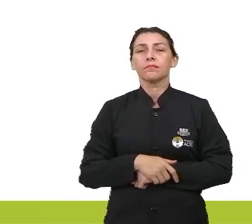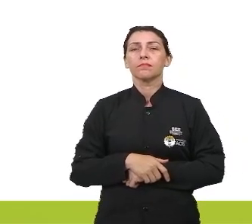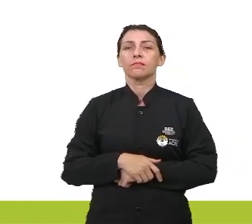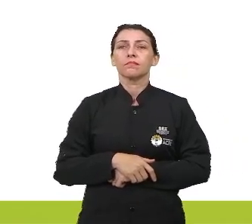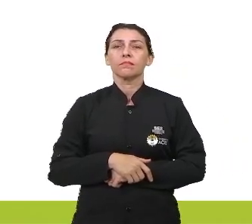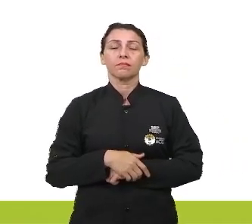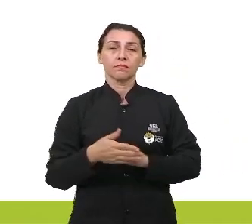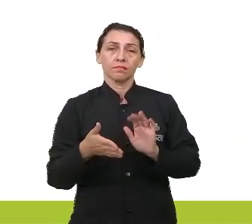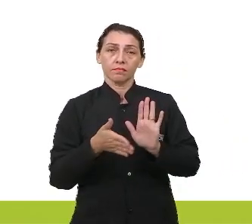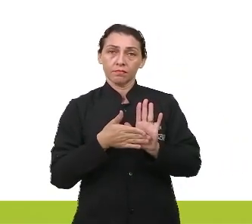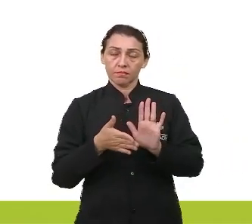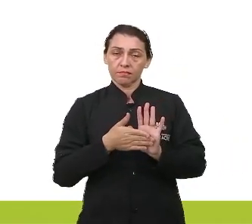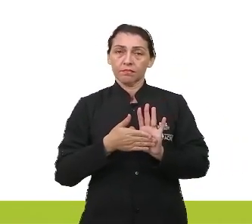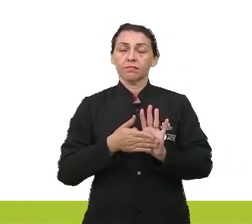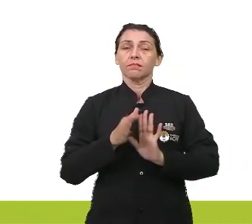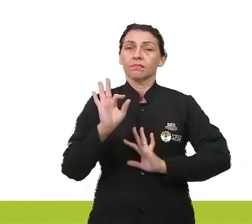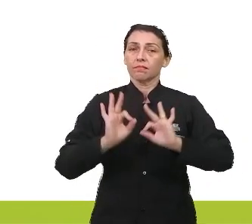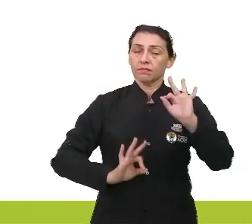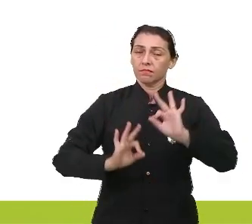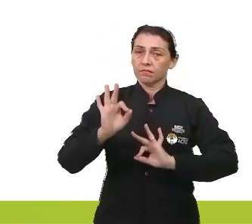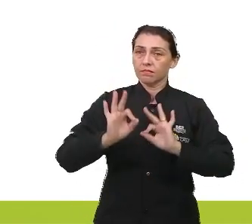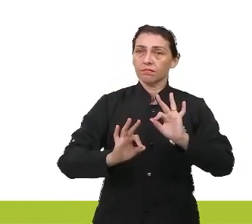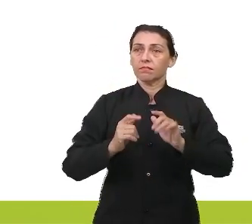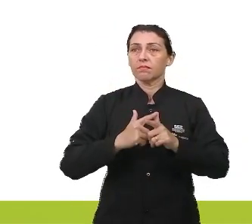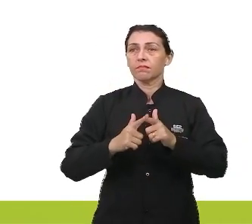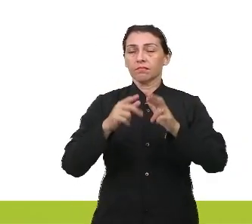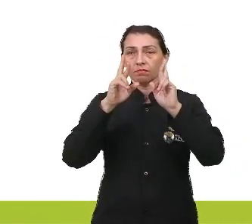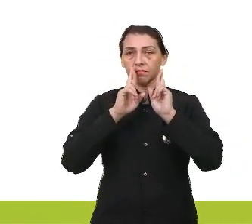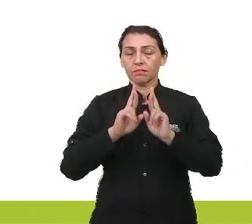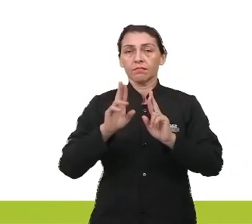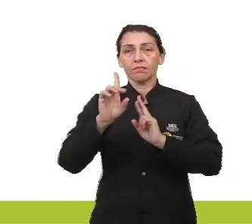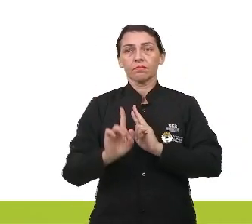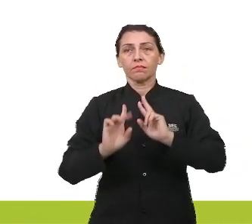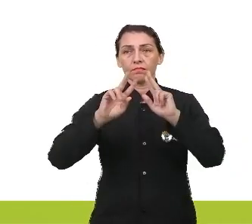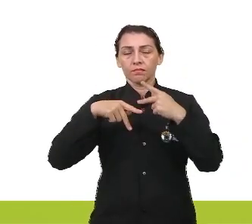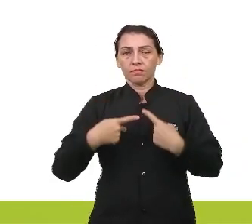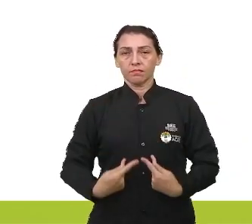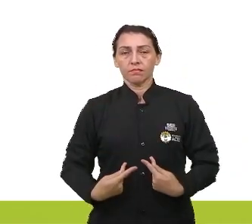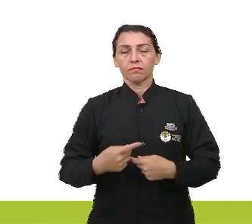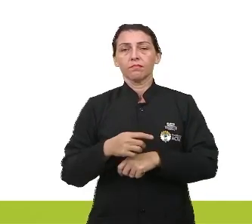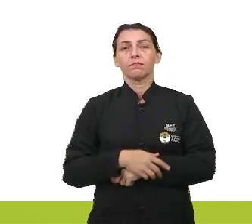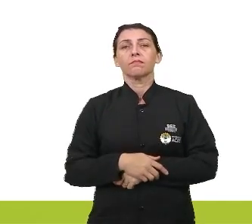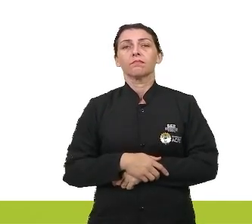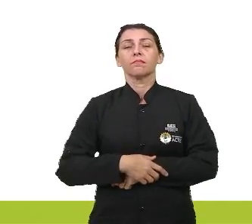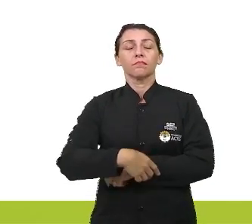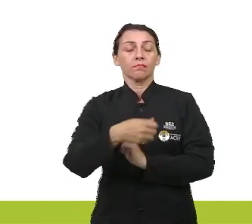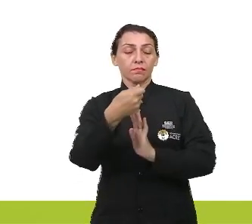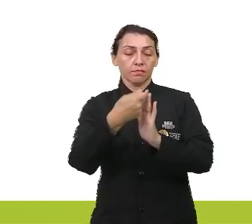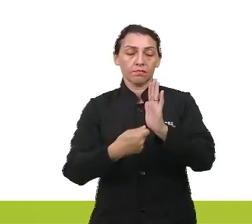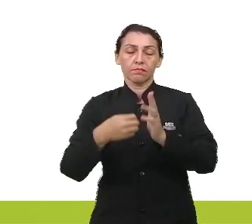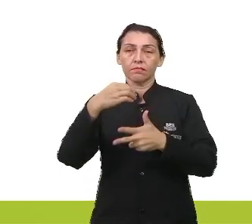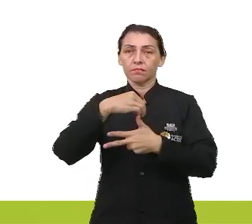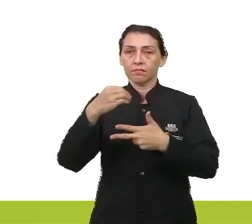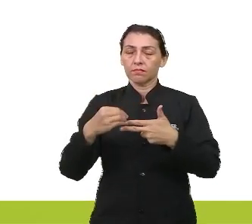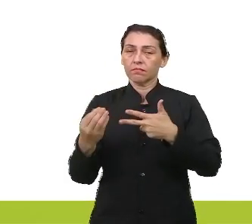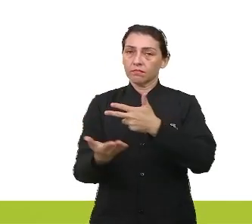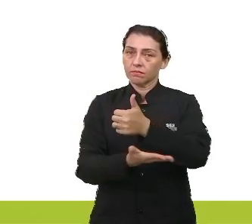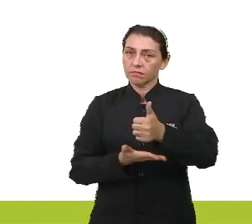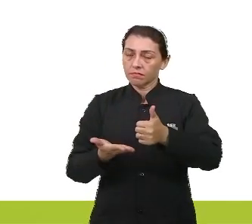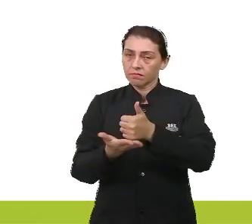Elaborar a proposta de intervenção para o problema abordado respeitando os direitos humanos. A redação do Enem baseia-se